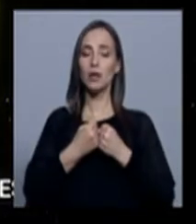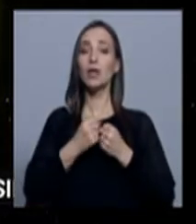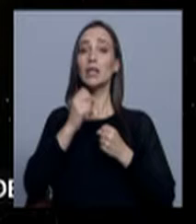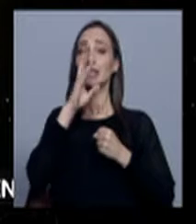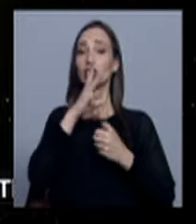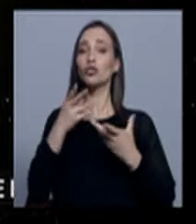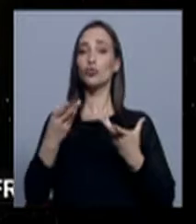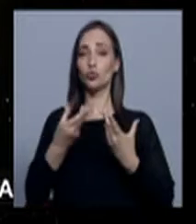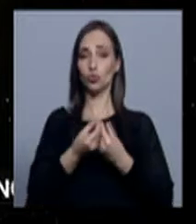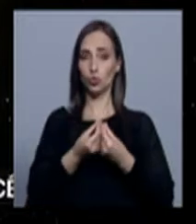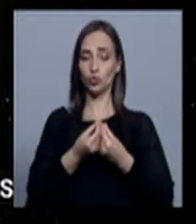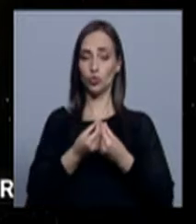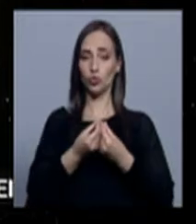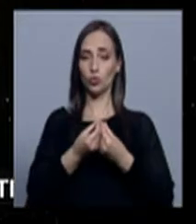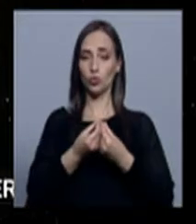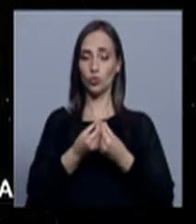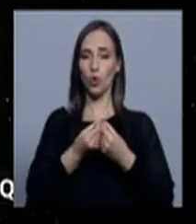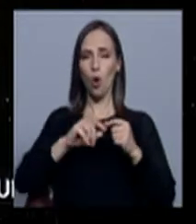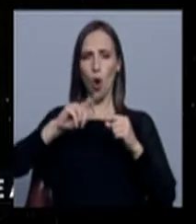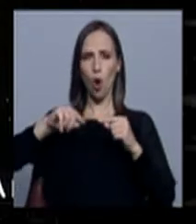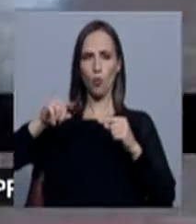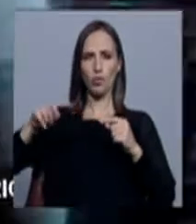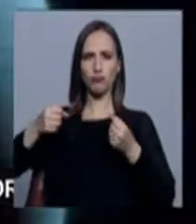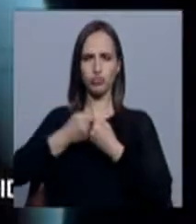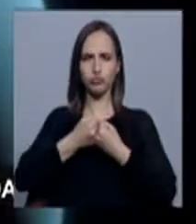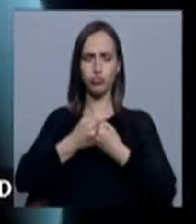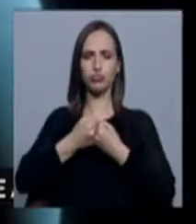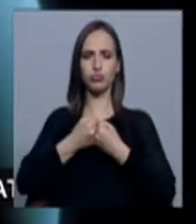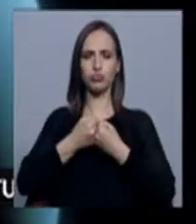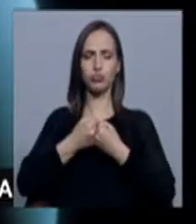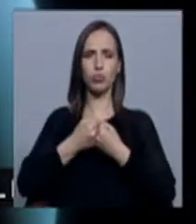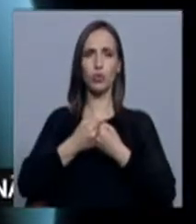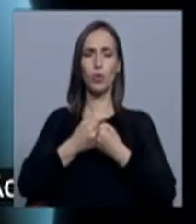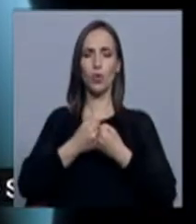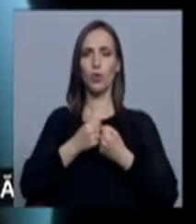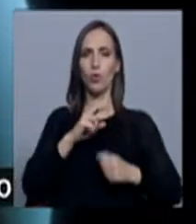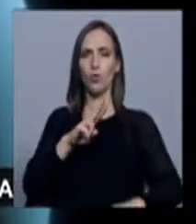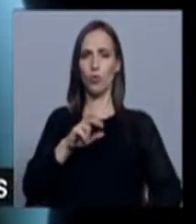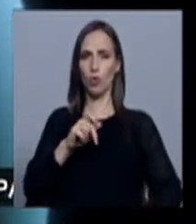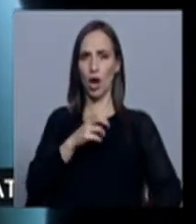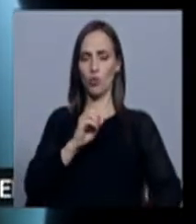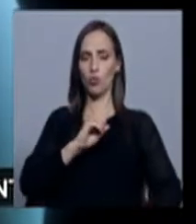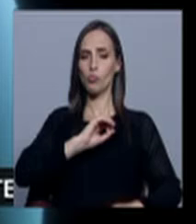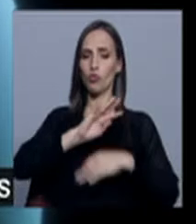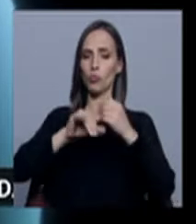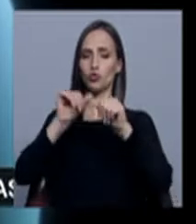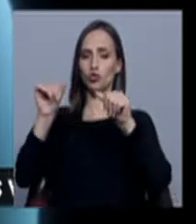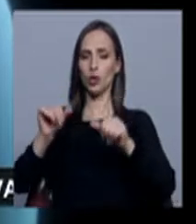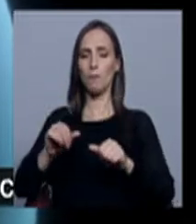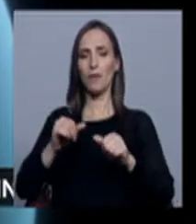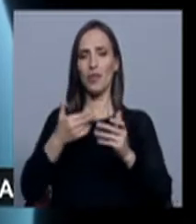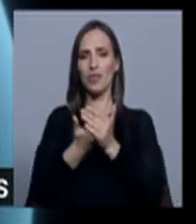aqui precisamente esta ressonância orbital e estas movimentações, digamos assim, de Urano no nosso sistema solar, então temos aqui um modelo